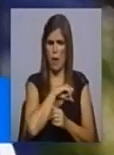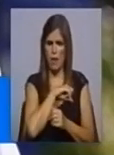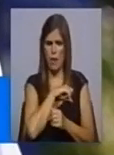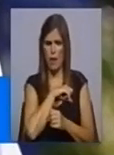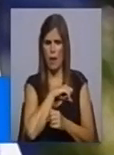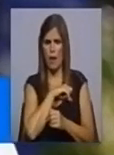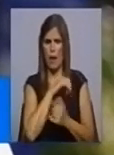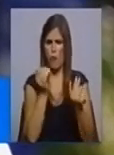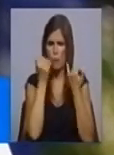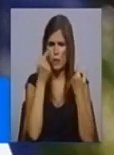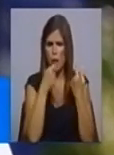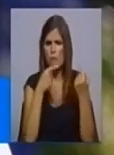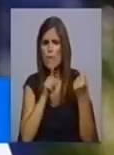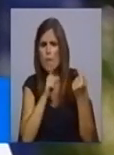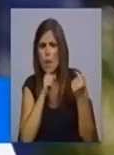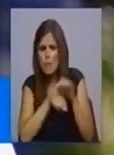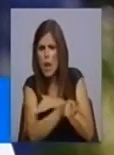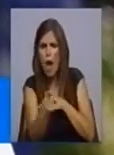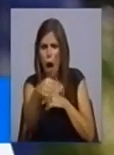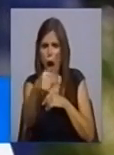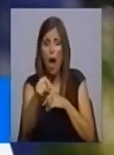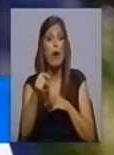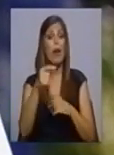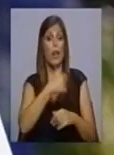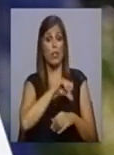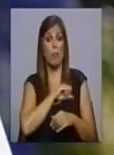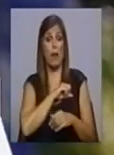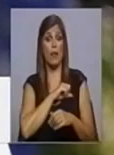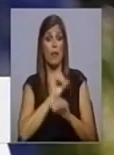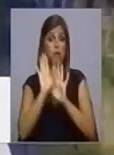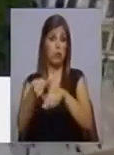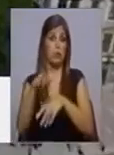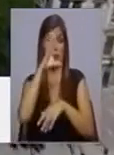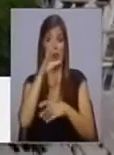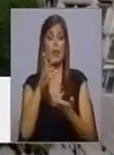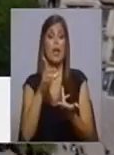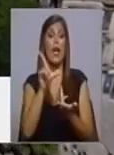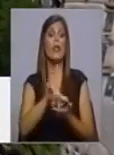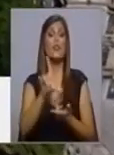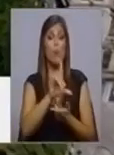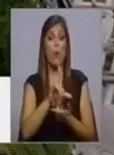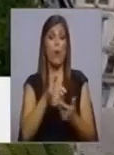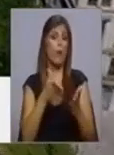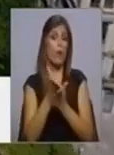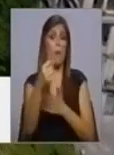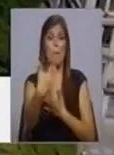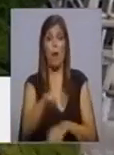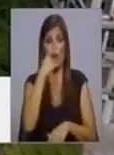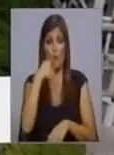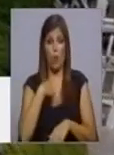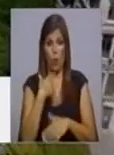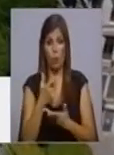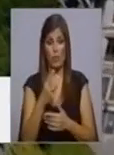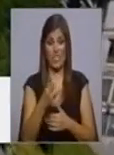um golpe de Estado. E porque em Lisboa as coisas correram mal com Gomes Freire de Andrade, que tinha sido 3 anos antes, tinha